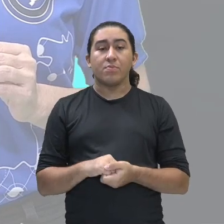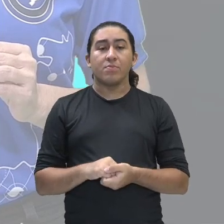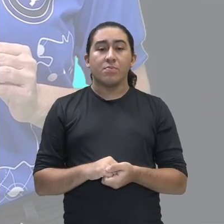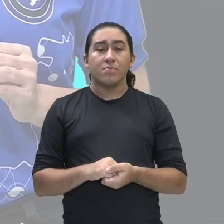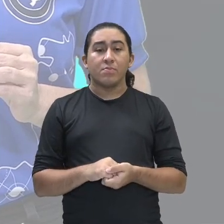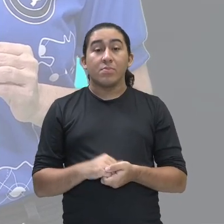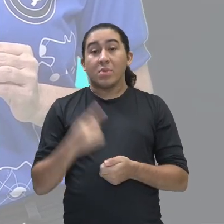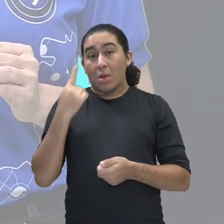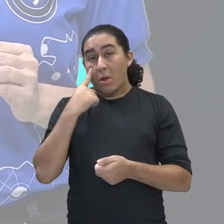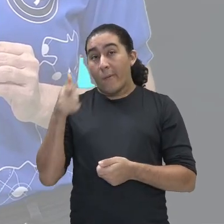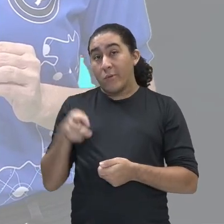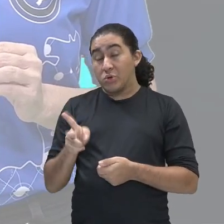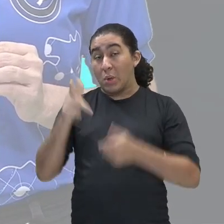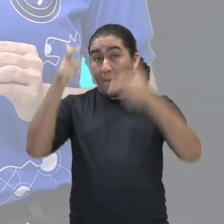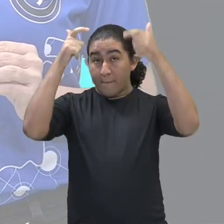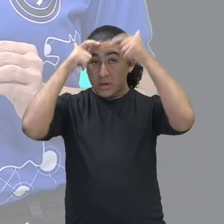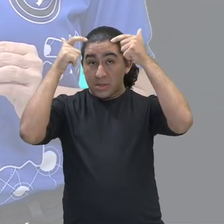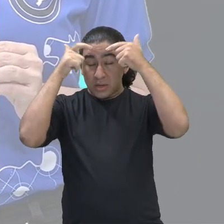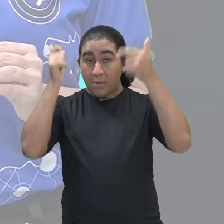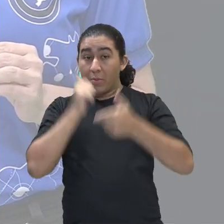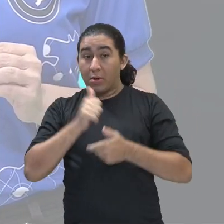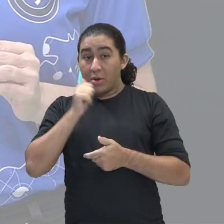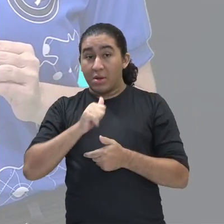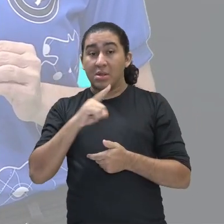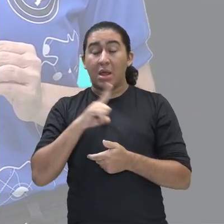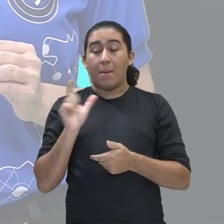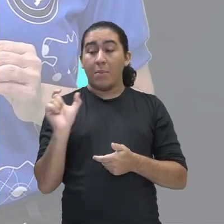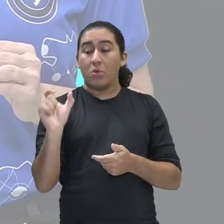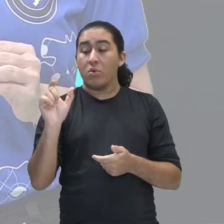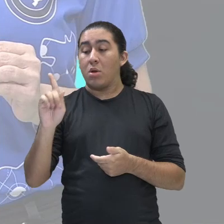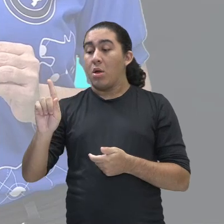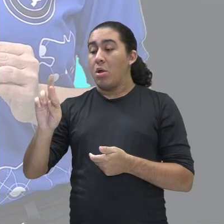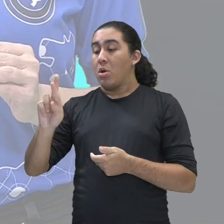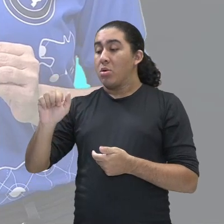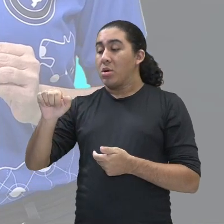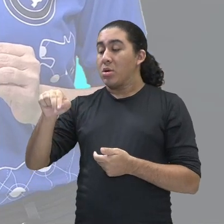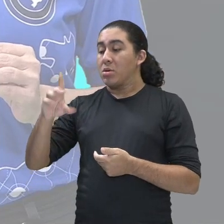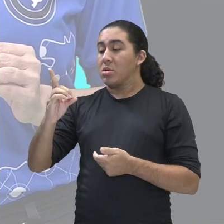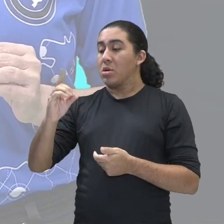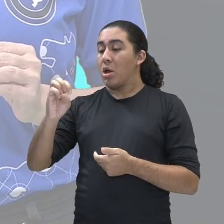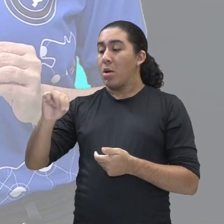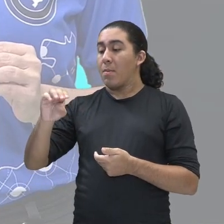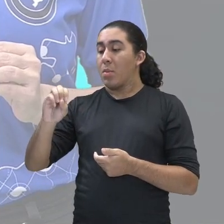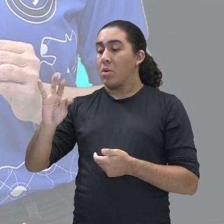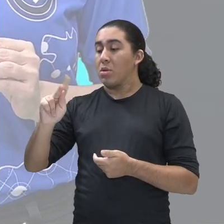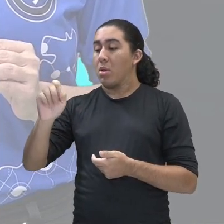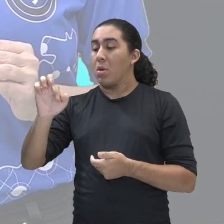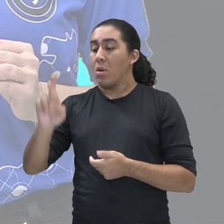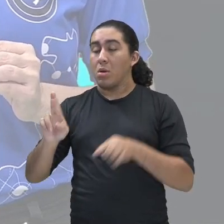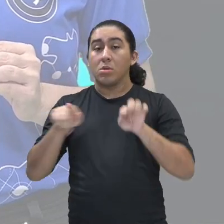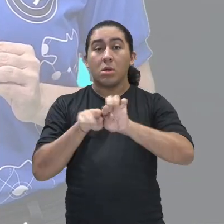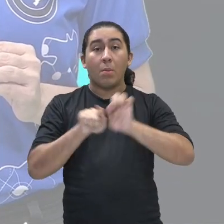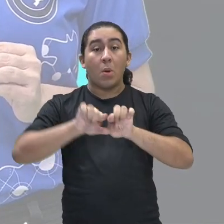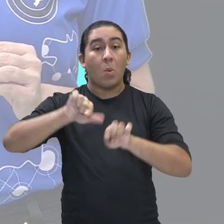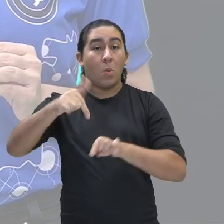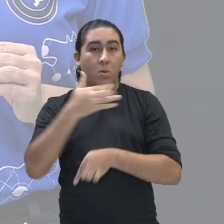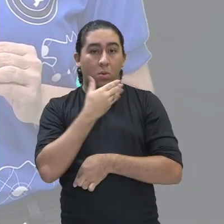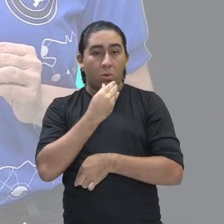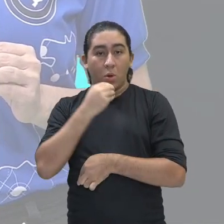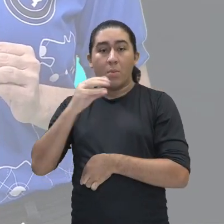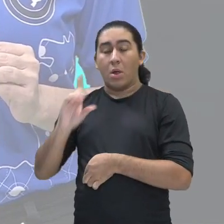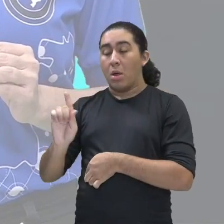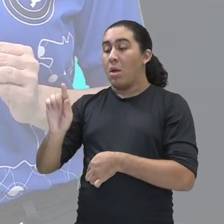princesa Diana, né? Com a palavra grandmother, e o rei Charles, que é a palavra grandfather. E aqui embaixo você